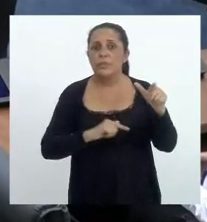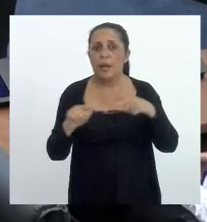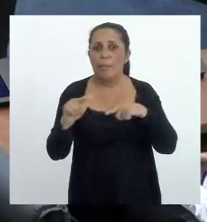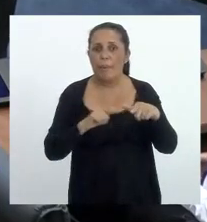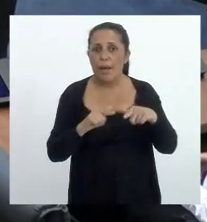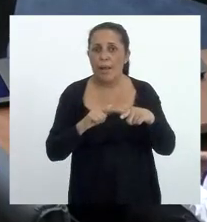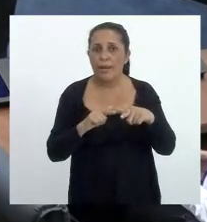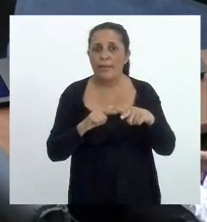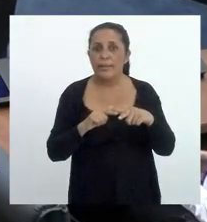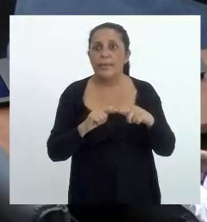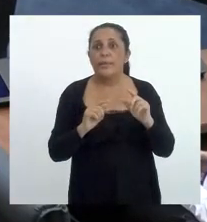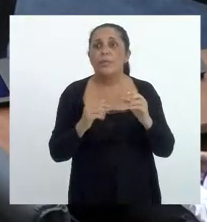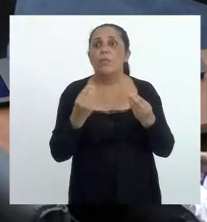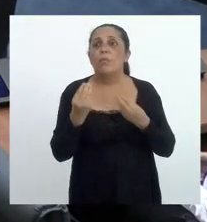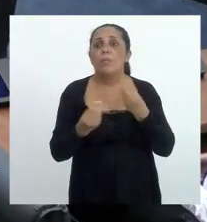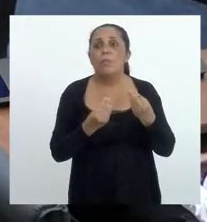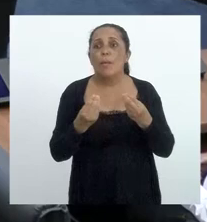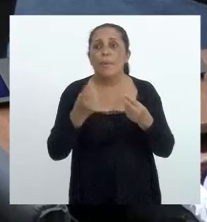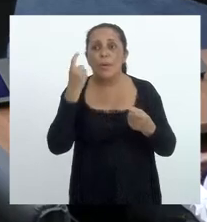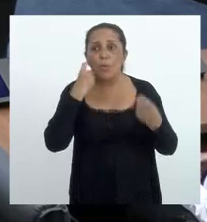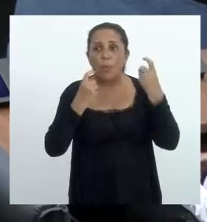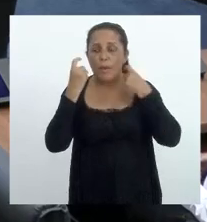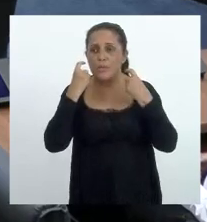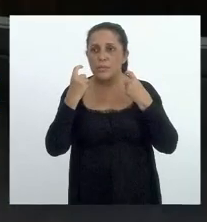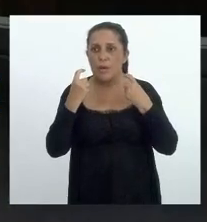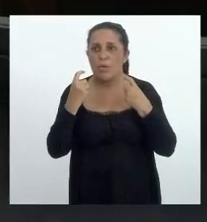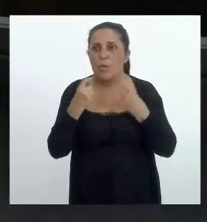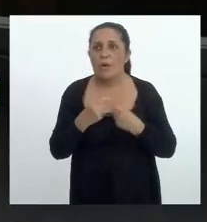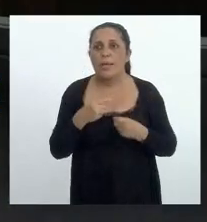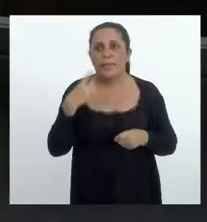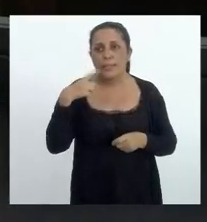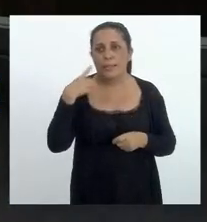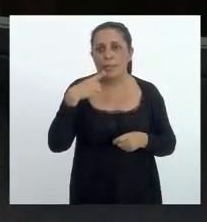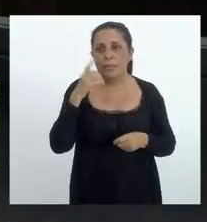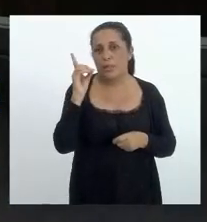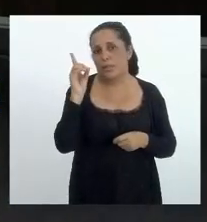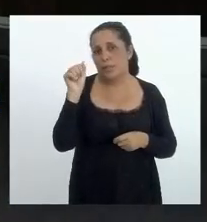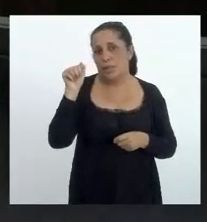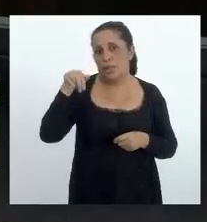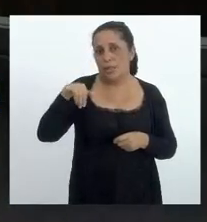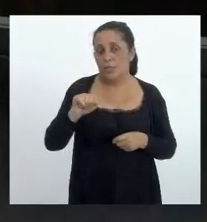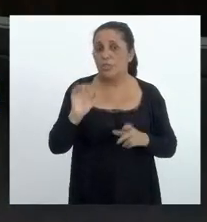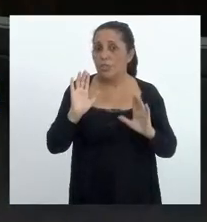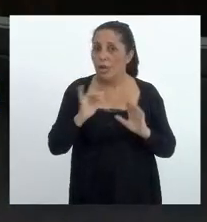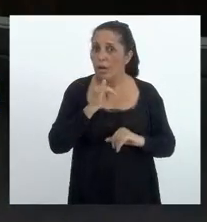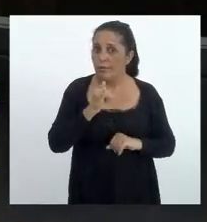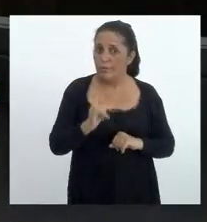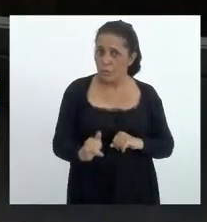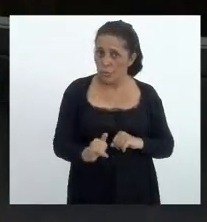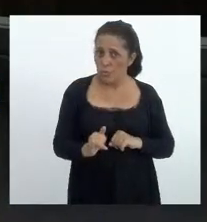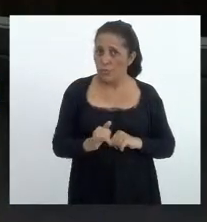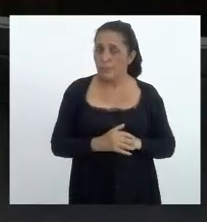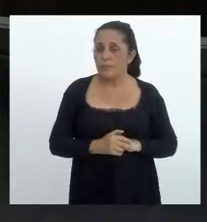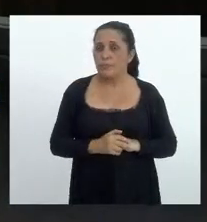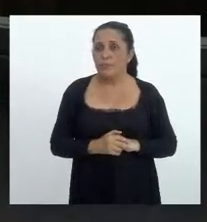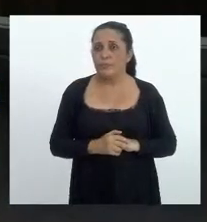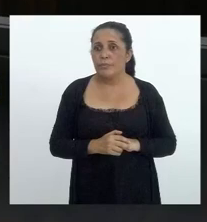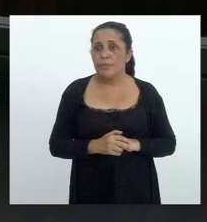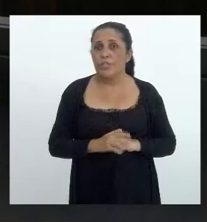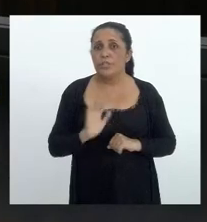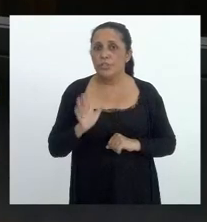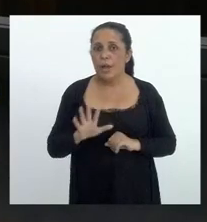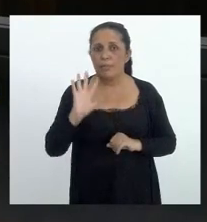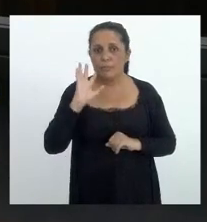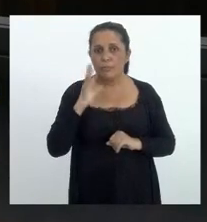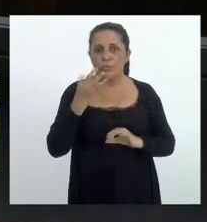cima das vacâncias. Então aquela preocupação que a deputada Dani alertou aqui, ela está sendo sanada